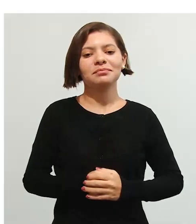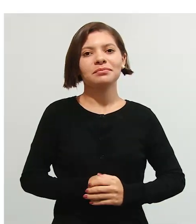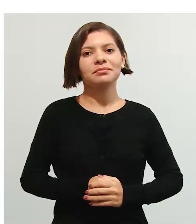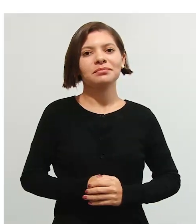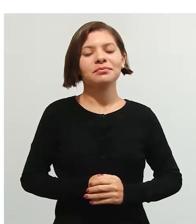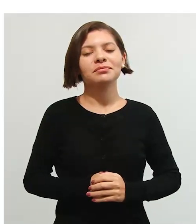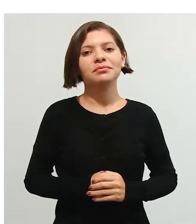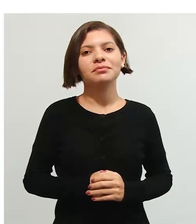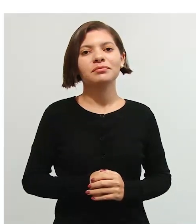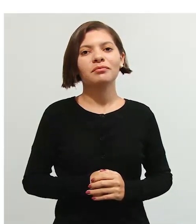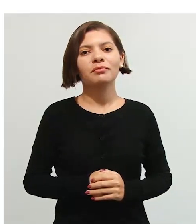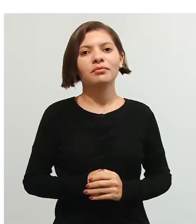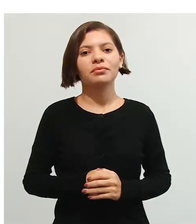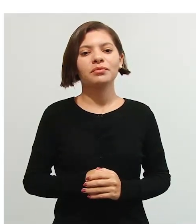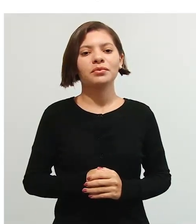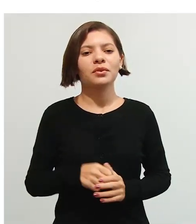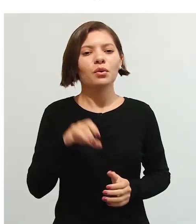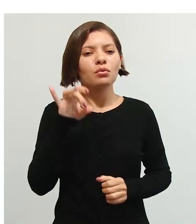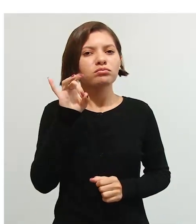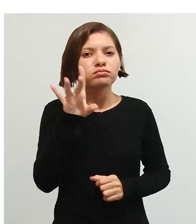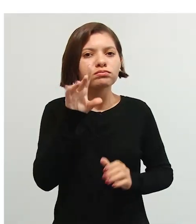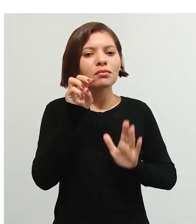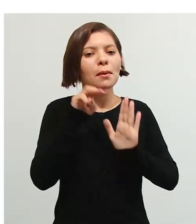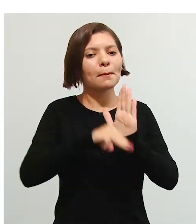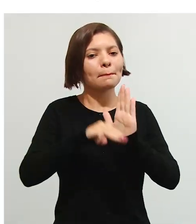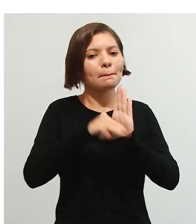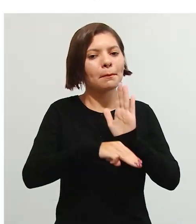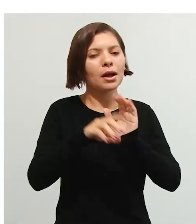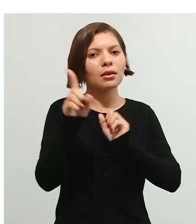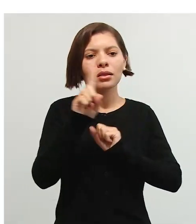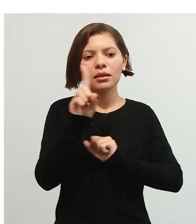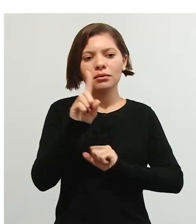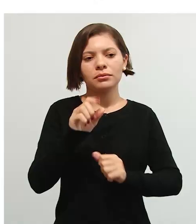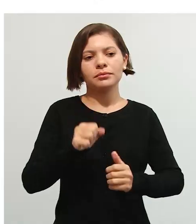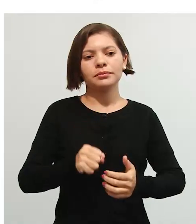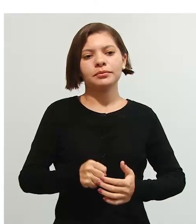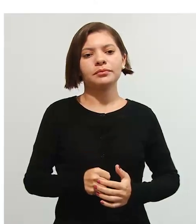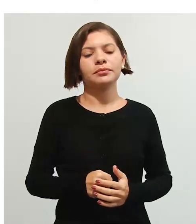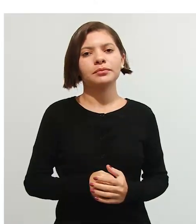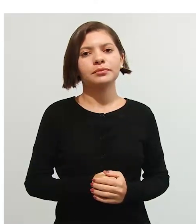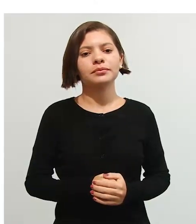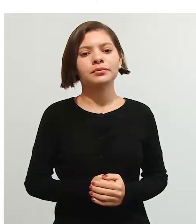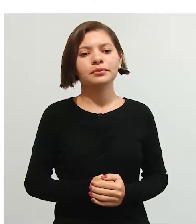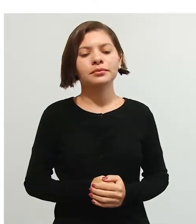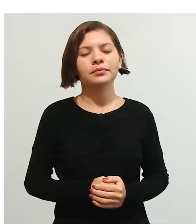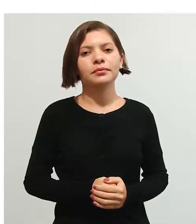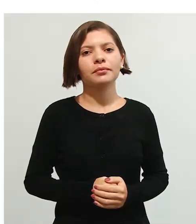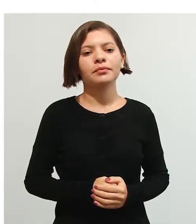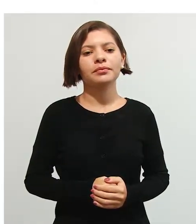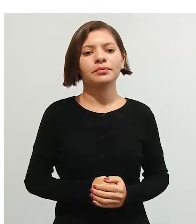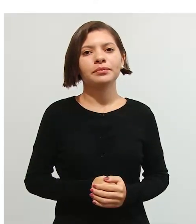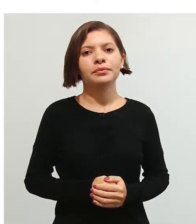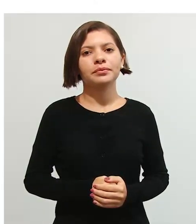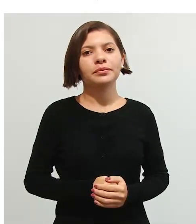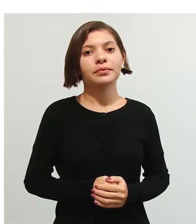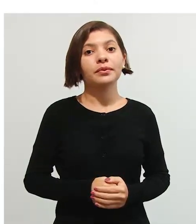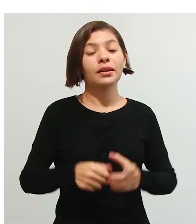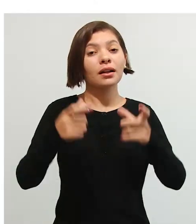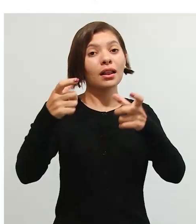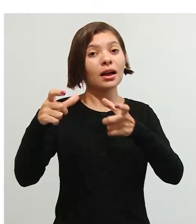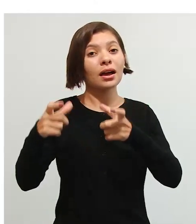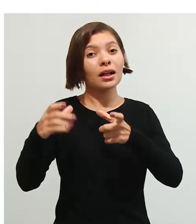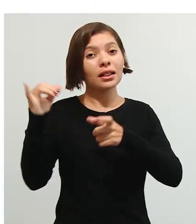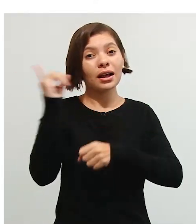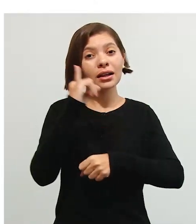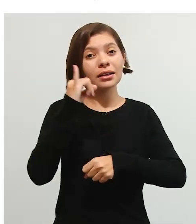Então, não se trata de um método que deve ser reproduzido, implantado lá da Itália